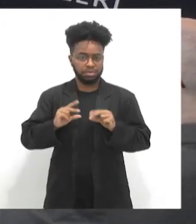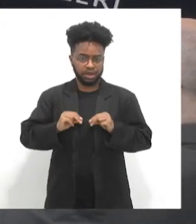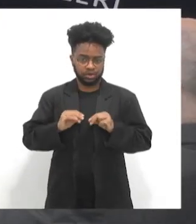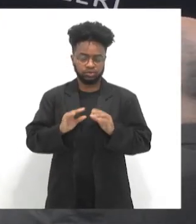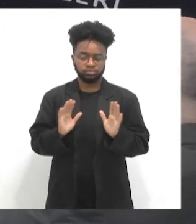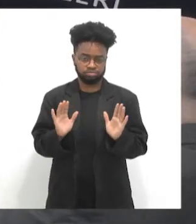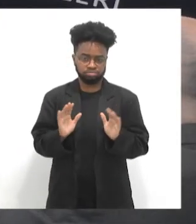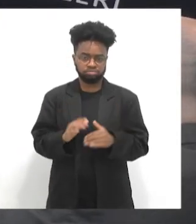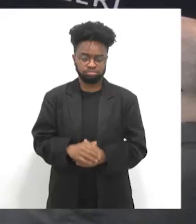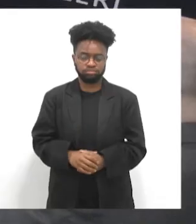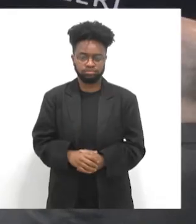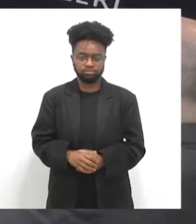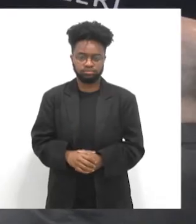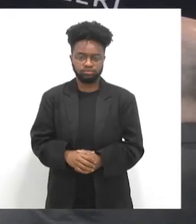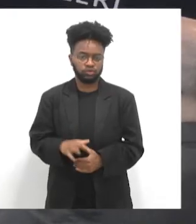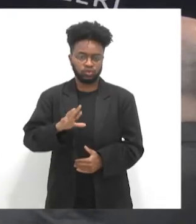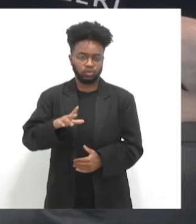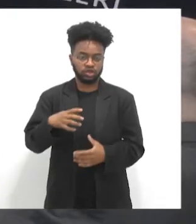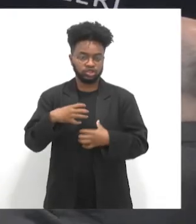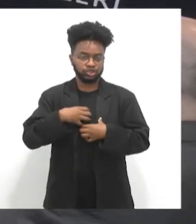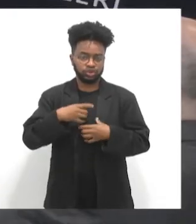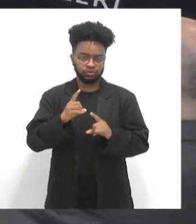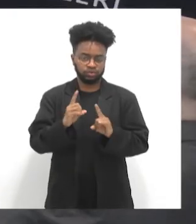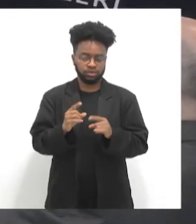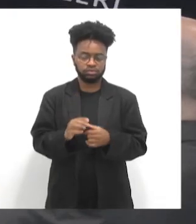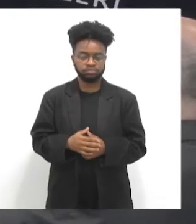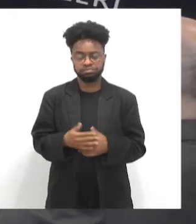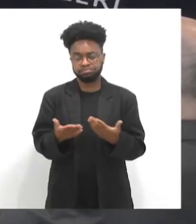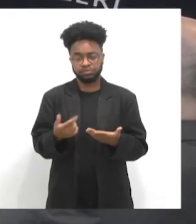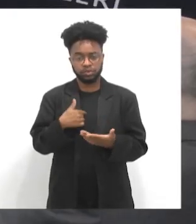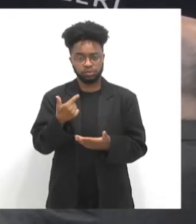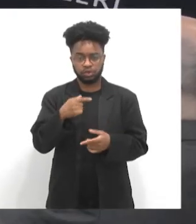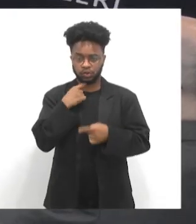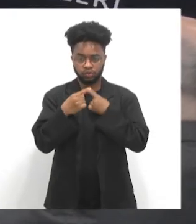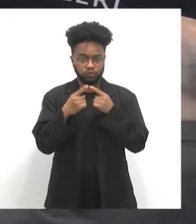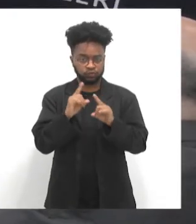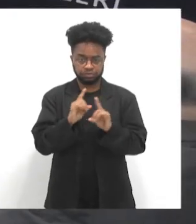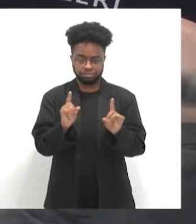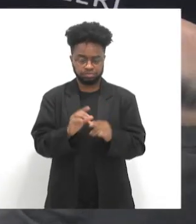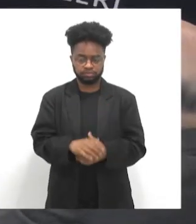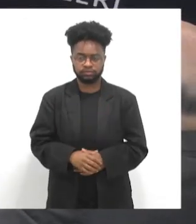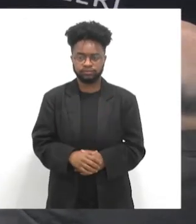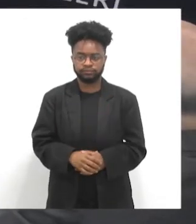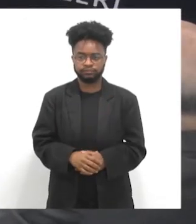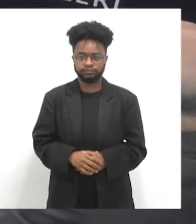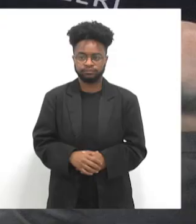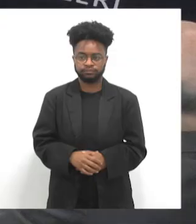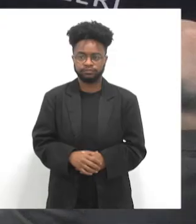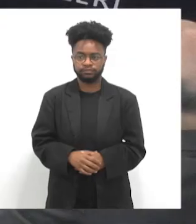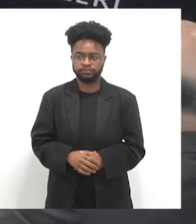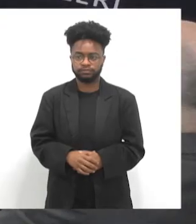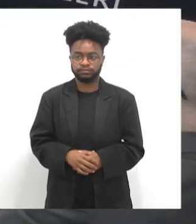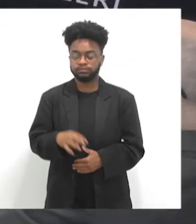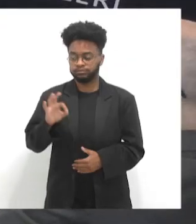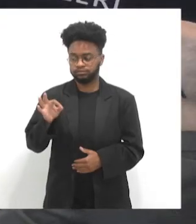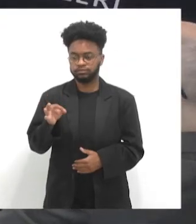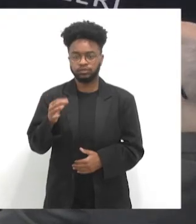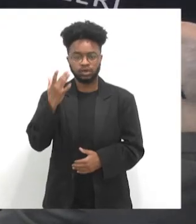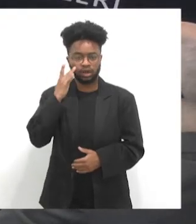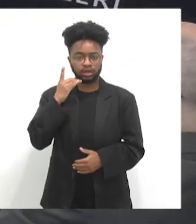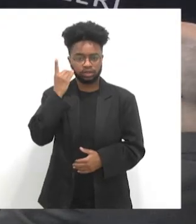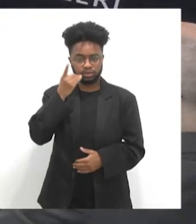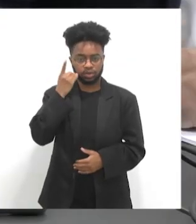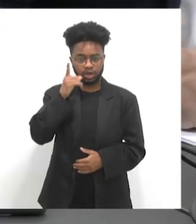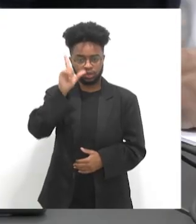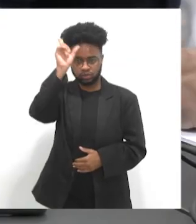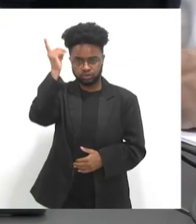Exato. De emenda de mérito, não é de forma. Eu não tenho nenhuma dúvida sobre o PEDUI. Tá? Só para a gente... acho que o deputado Luiz Paulo